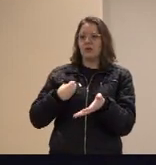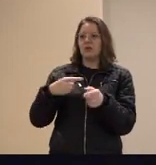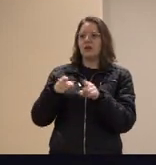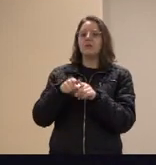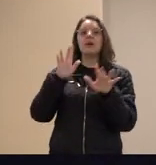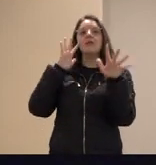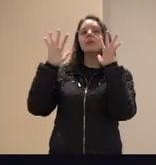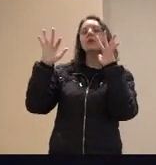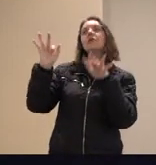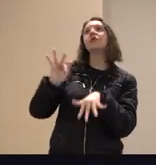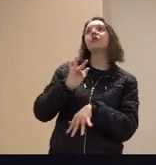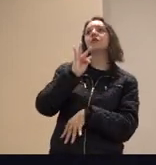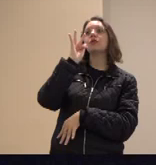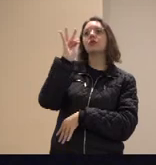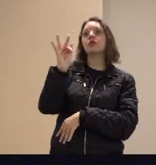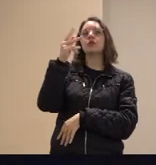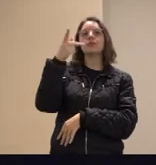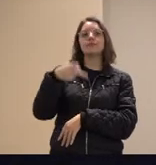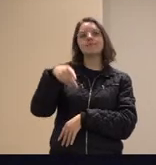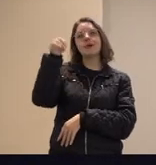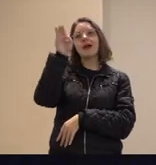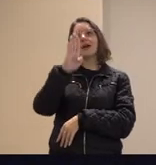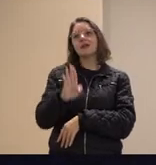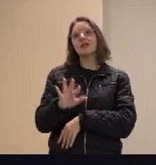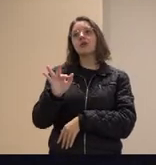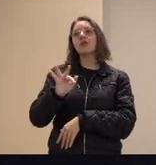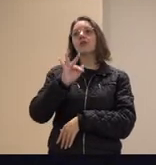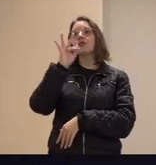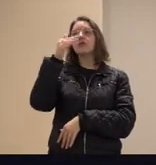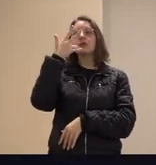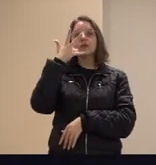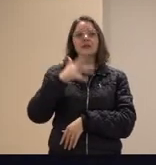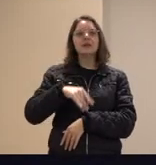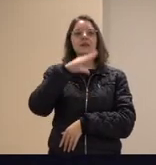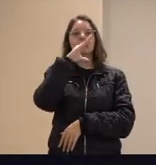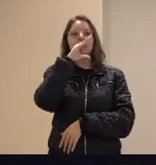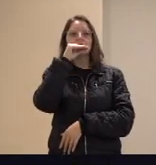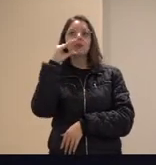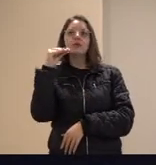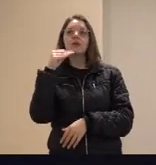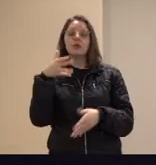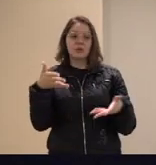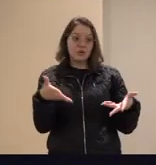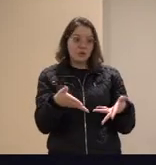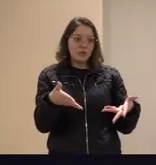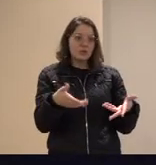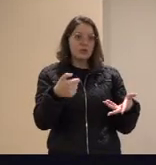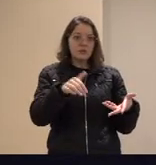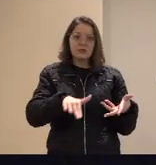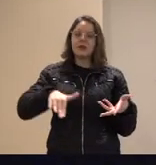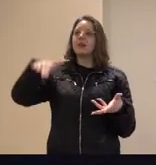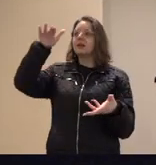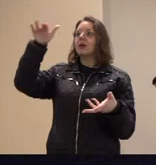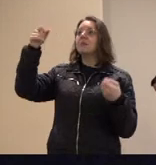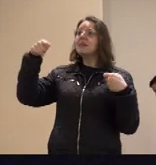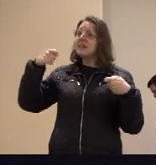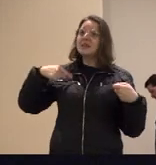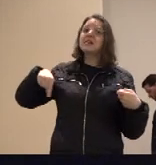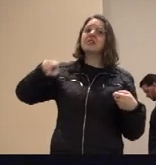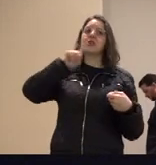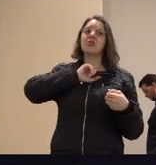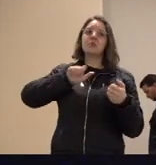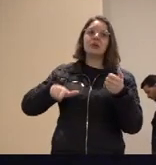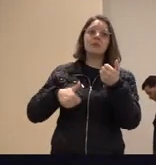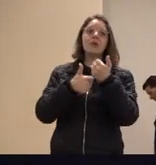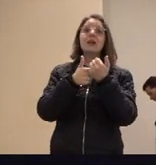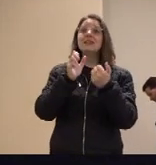com o nosso futuro, o futuro do nosso país, com o futuro dessas crianças e adolescentes que precisam de todos nós. E se cada um de nós